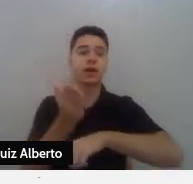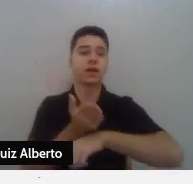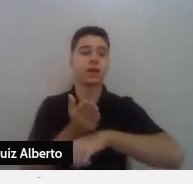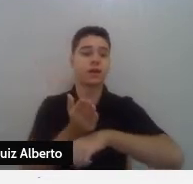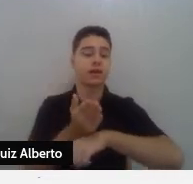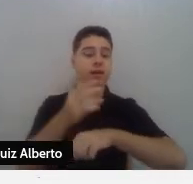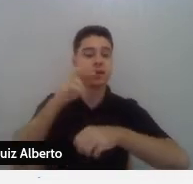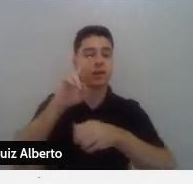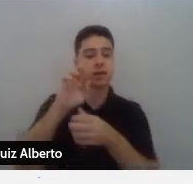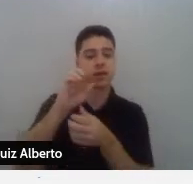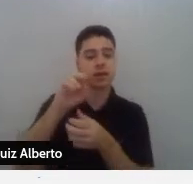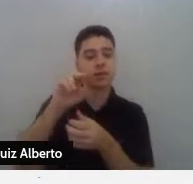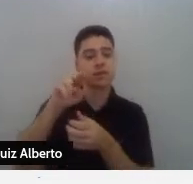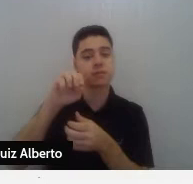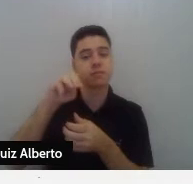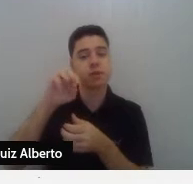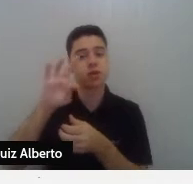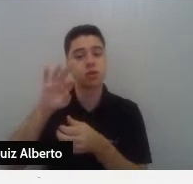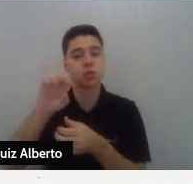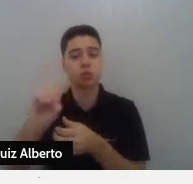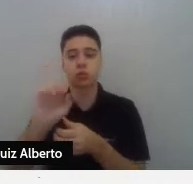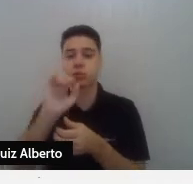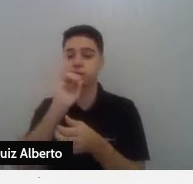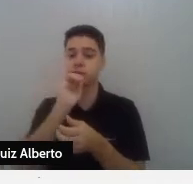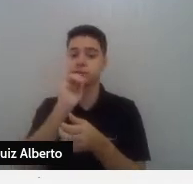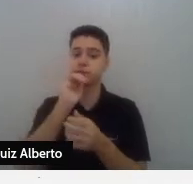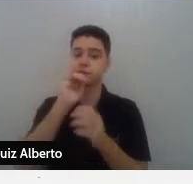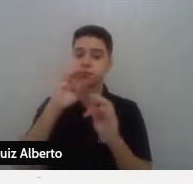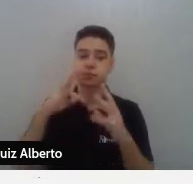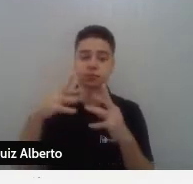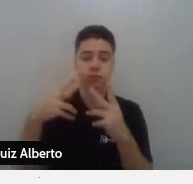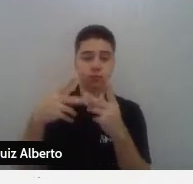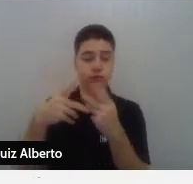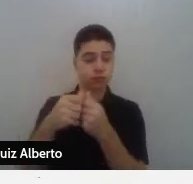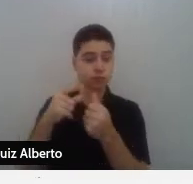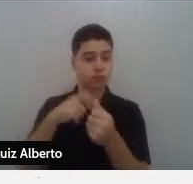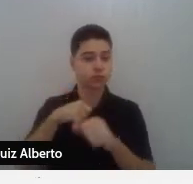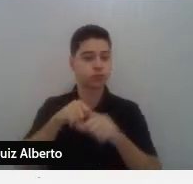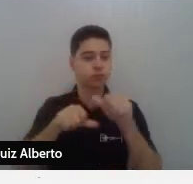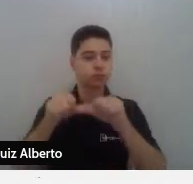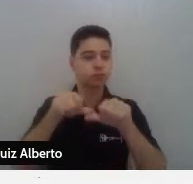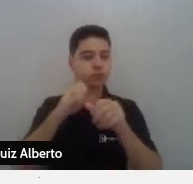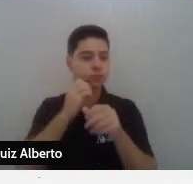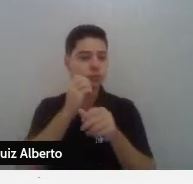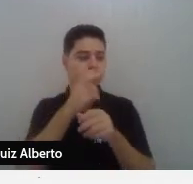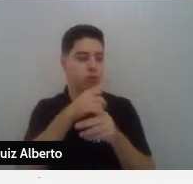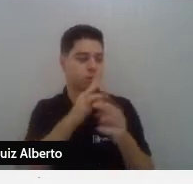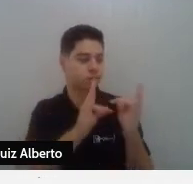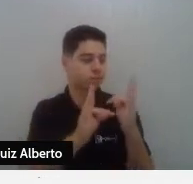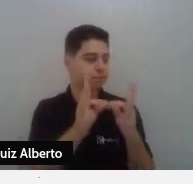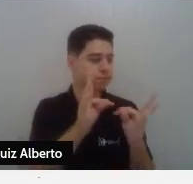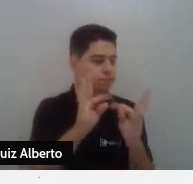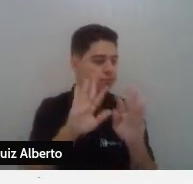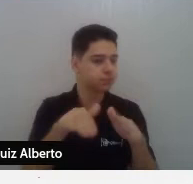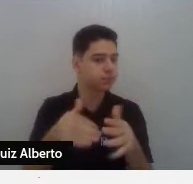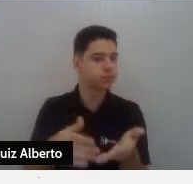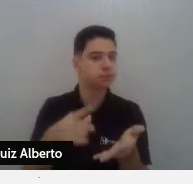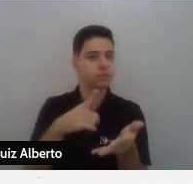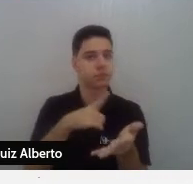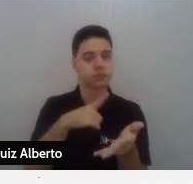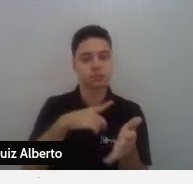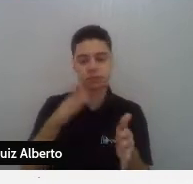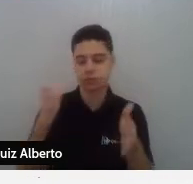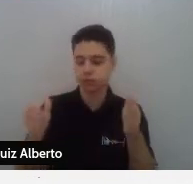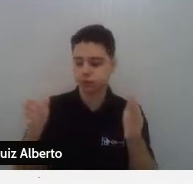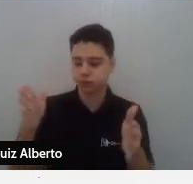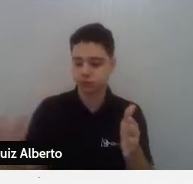época que teve uma ruptura muito grande na inovação tecnológica. Então, a gente tem esse período que foi de